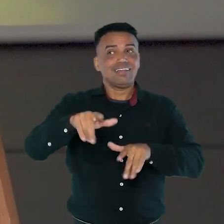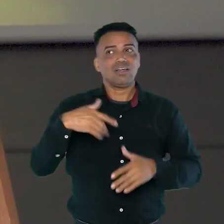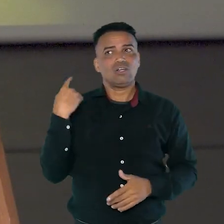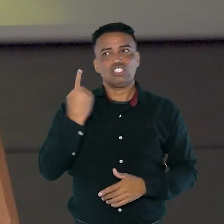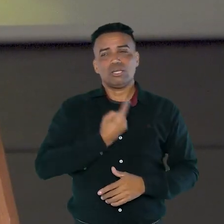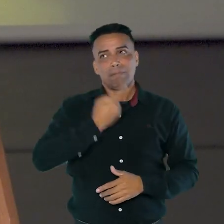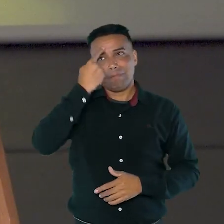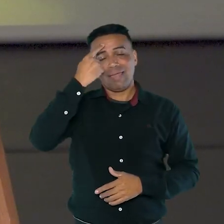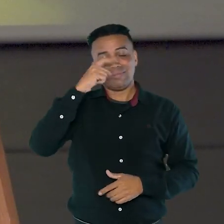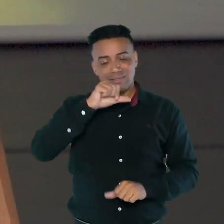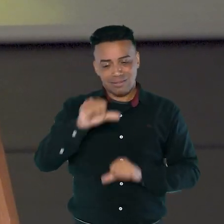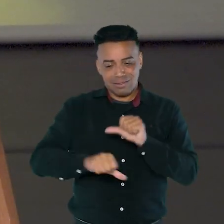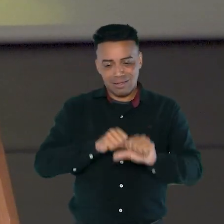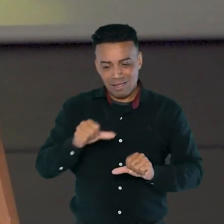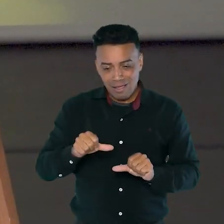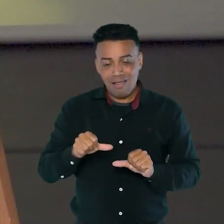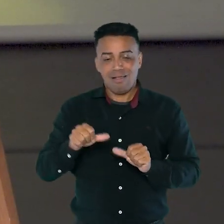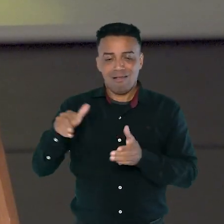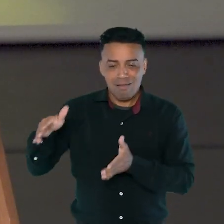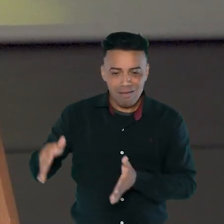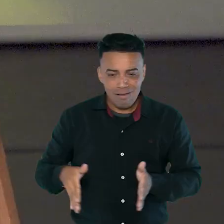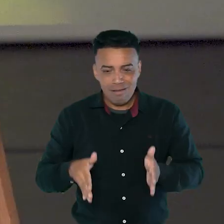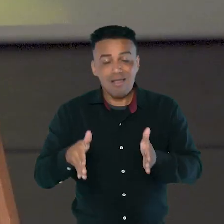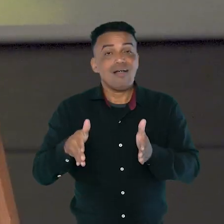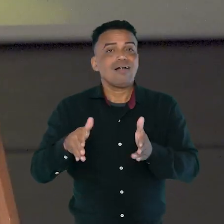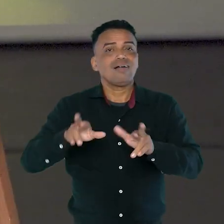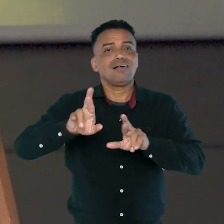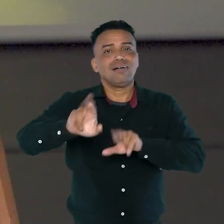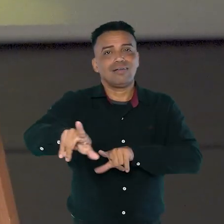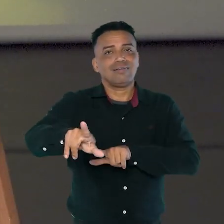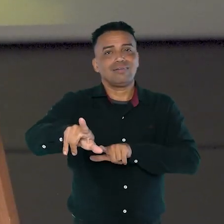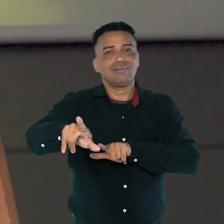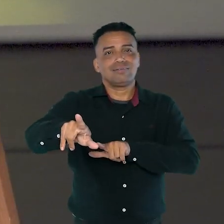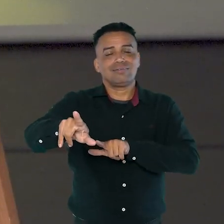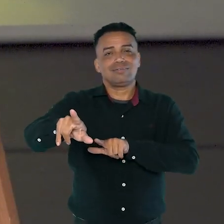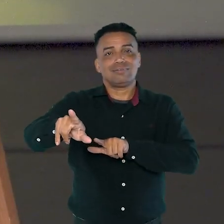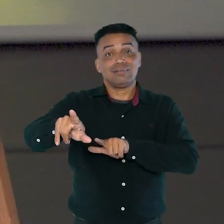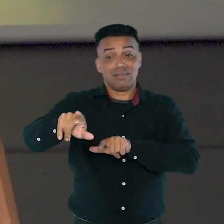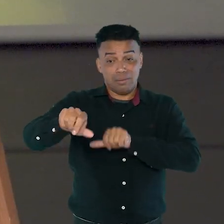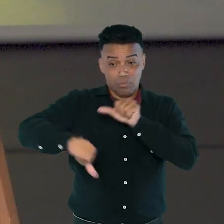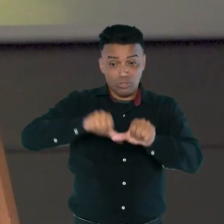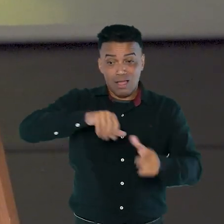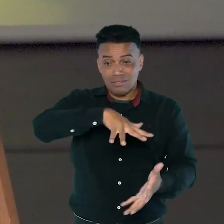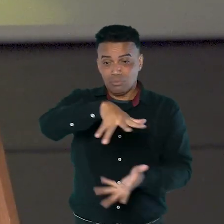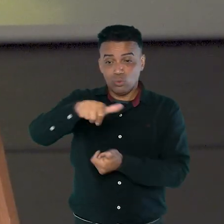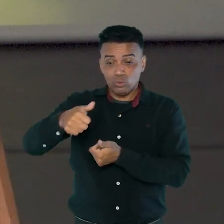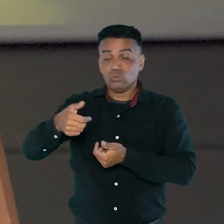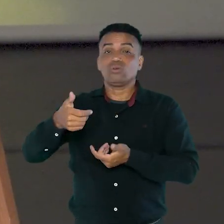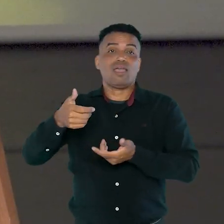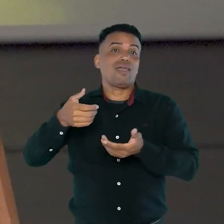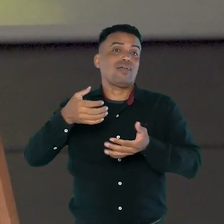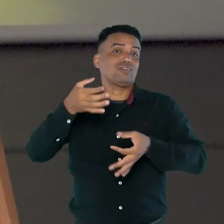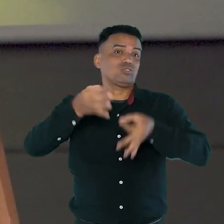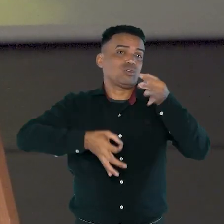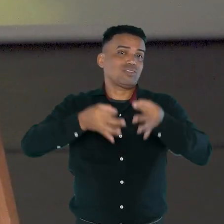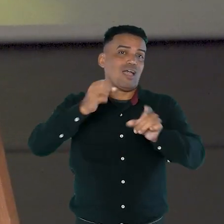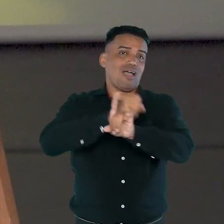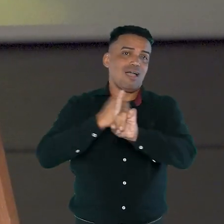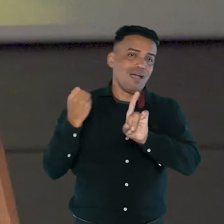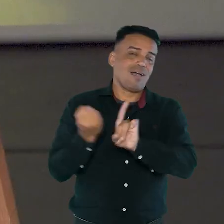A gente pensa a transformação por caminhos diferentes. A transformação é a justiça social,